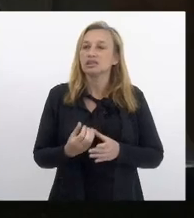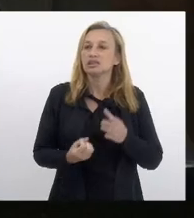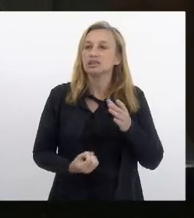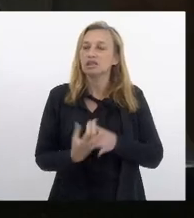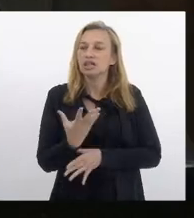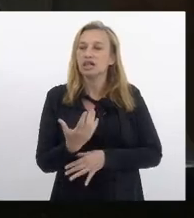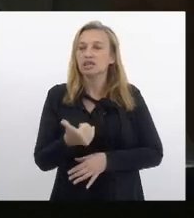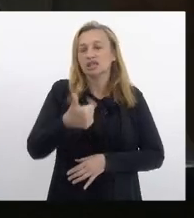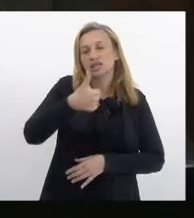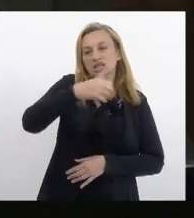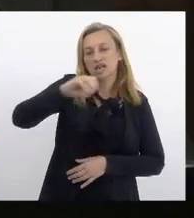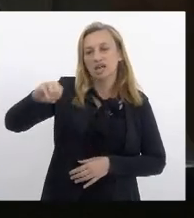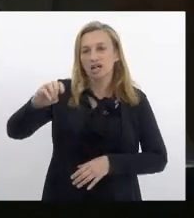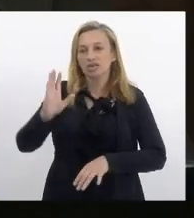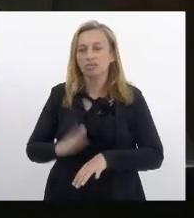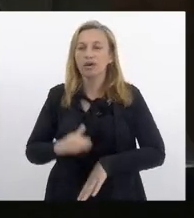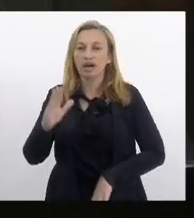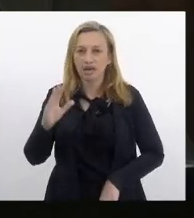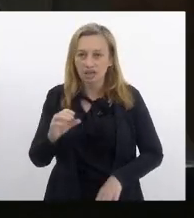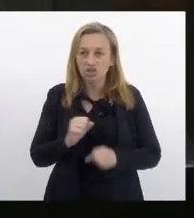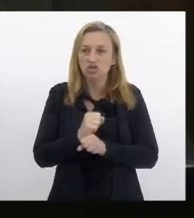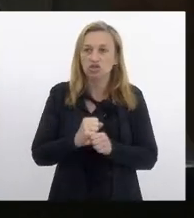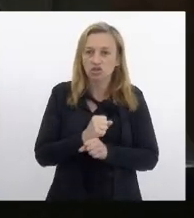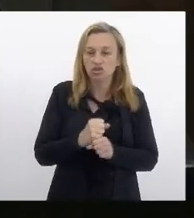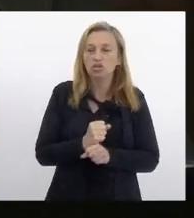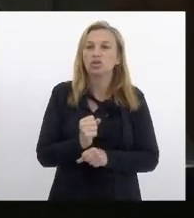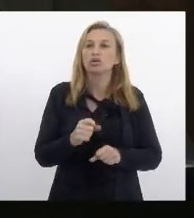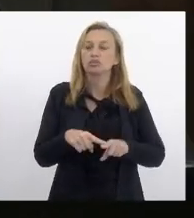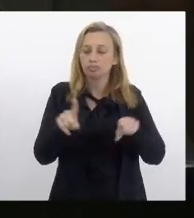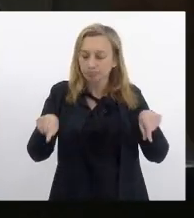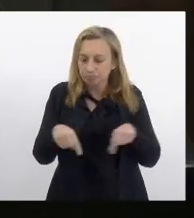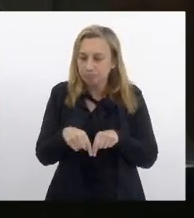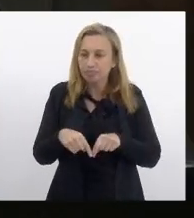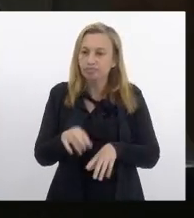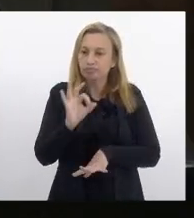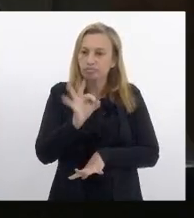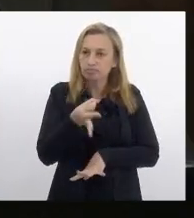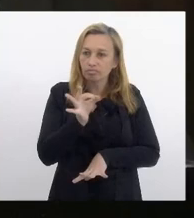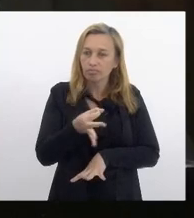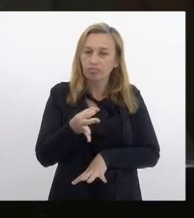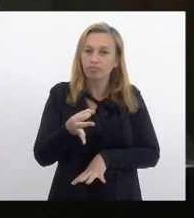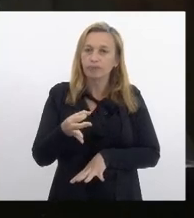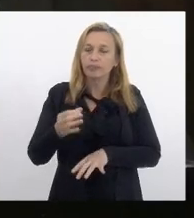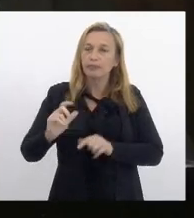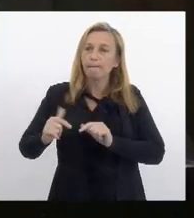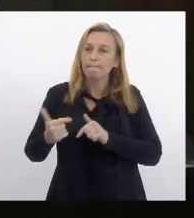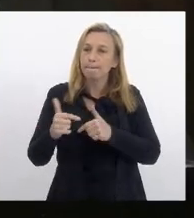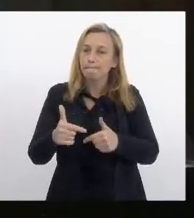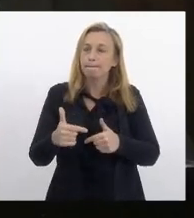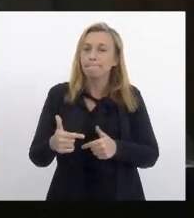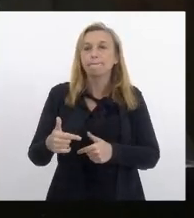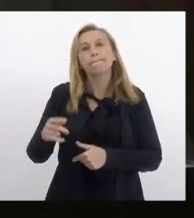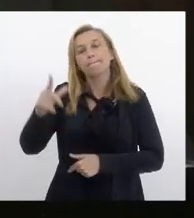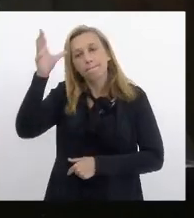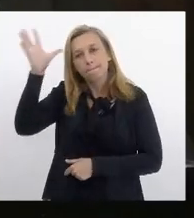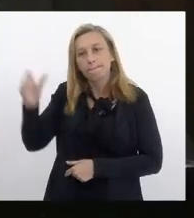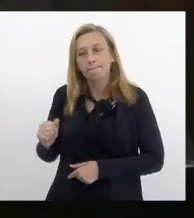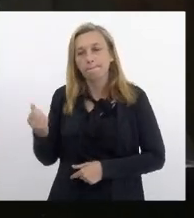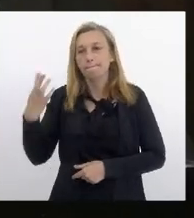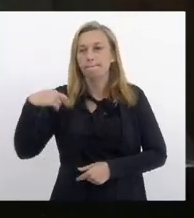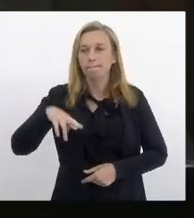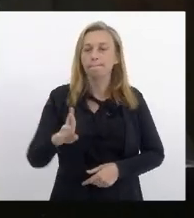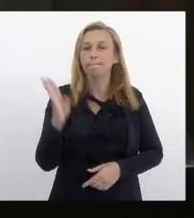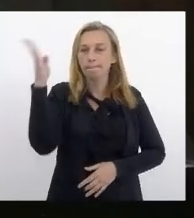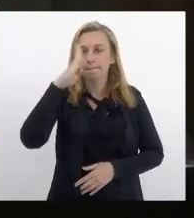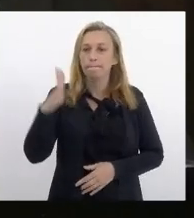merece ter ali, no bairro de Neves, uma demarcação clara da origem dessa religião no Brasil. Por isso, faço